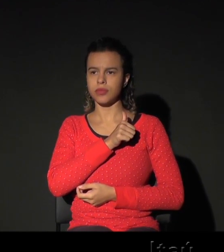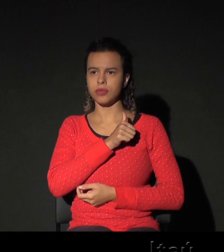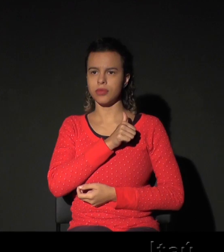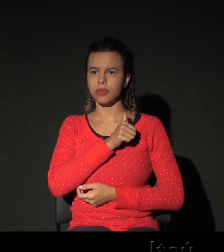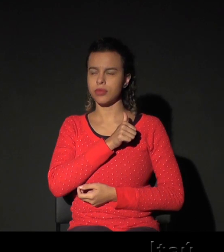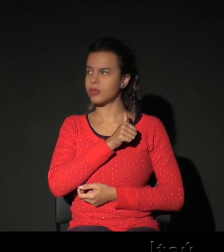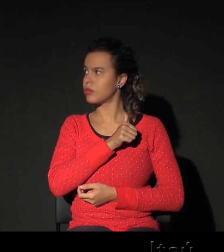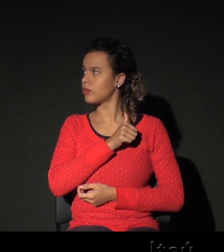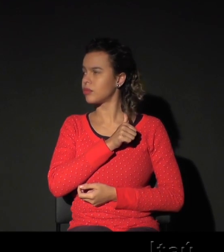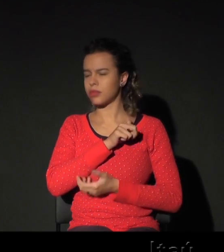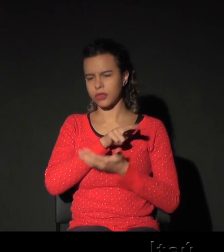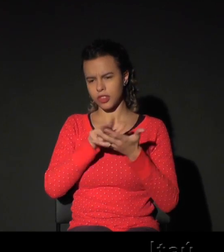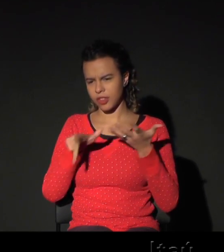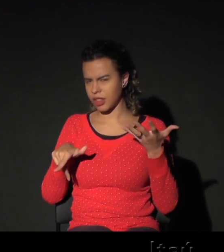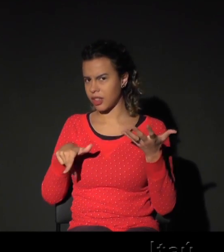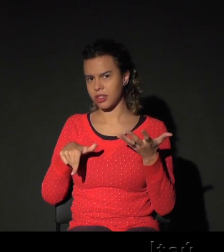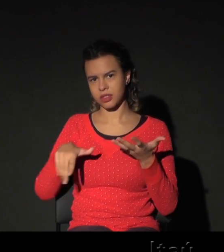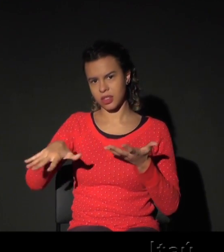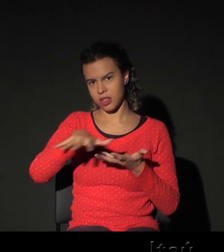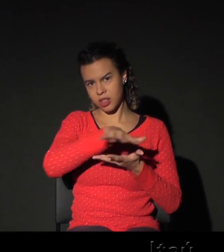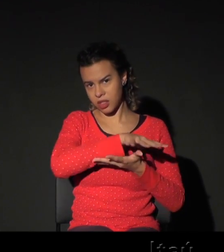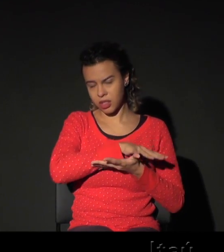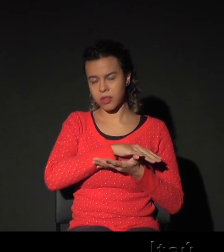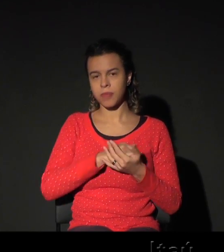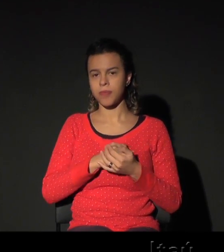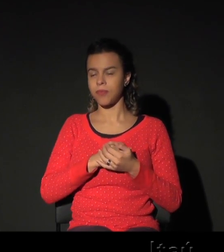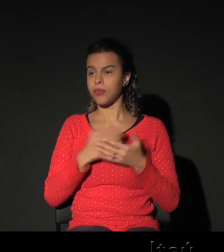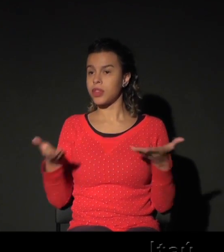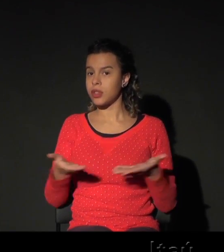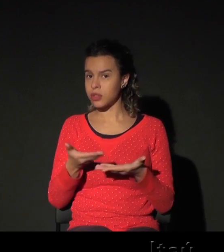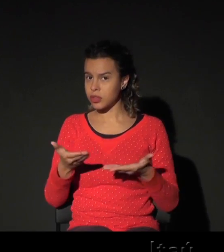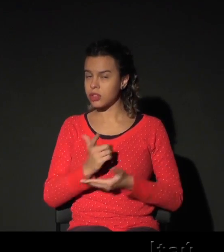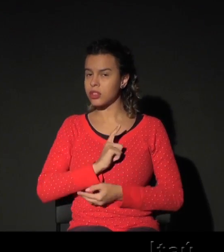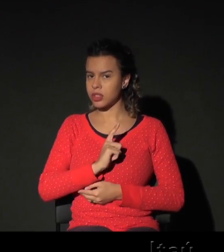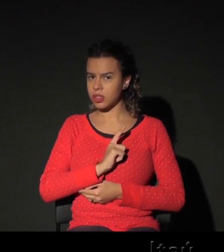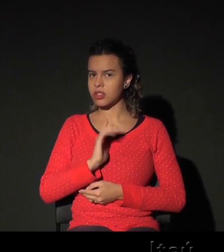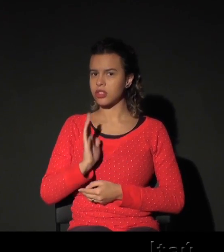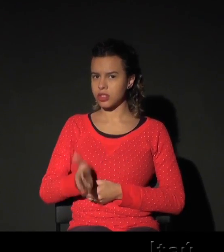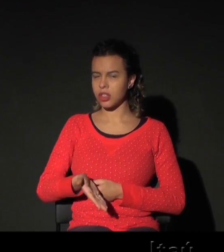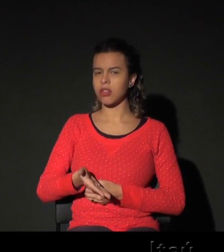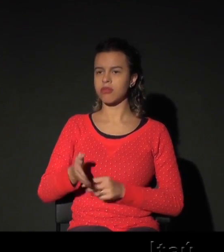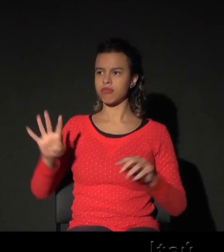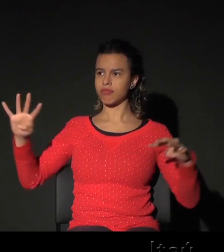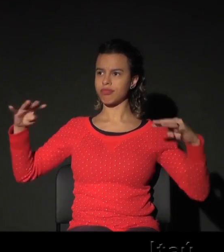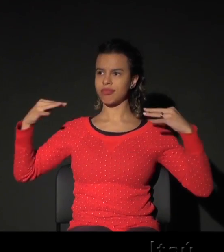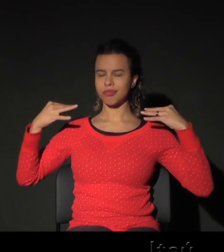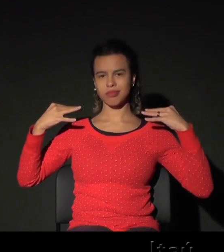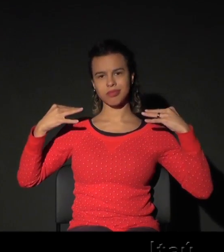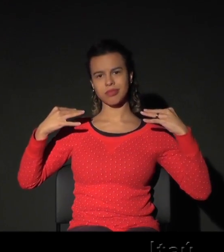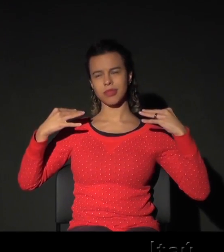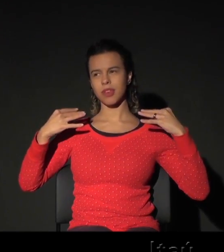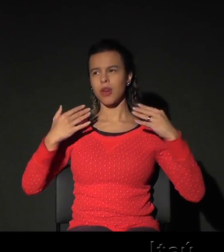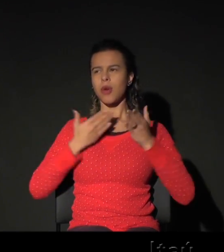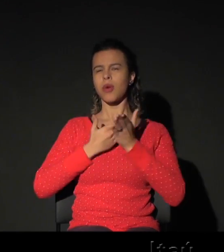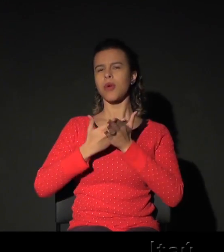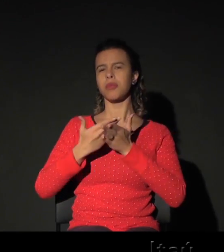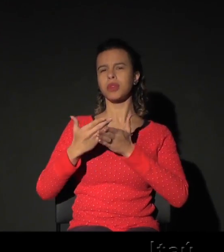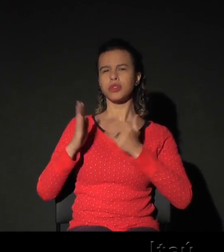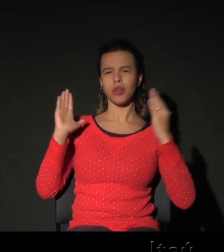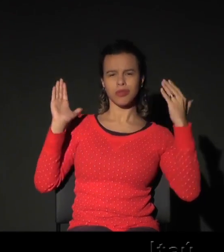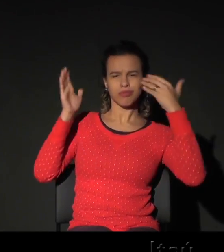eh de todas as categorias e hoje nós temos já uma visibilidade estamos saindo